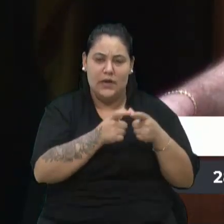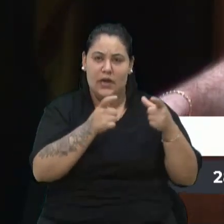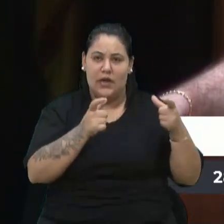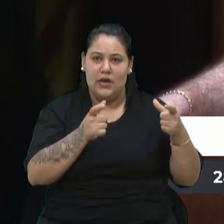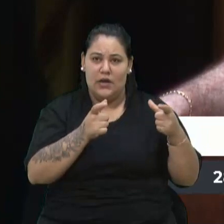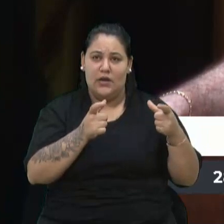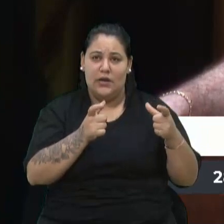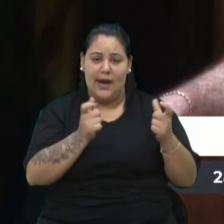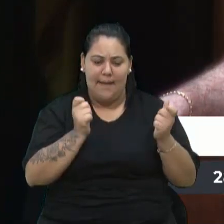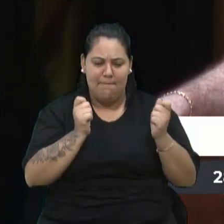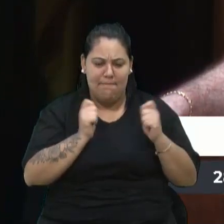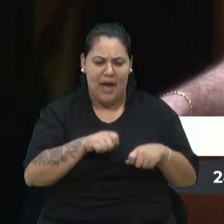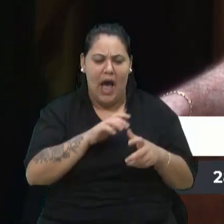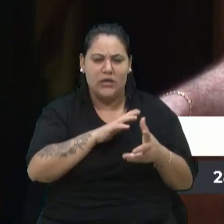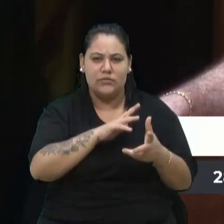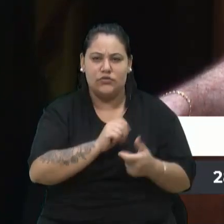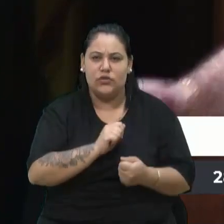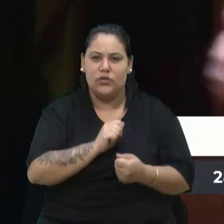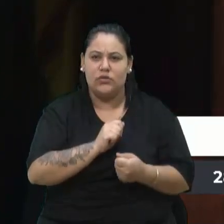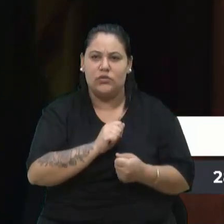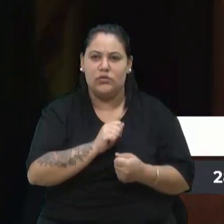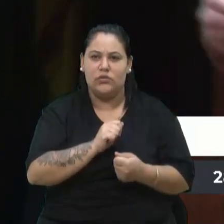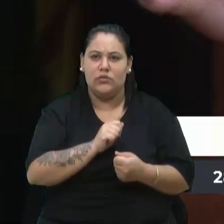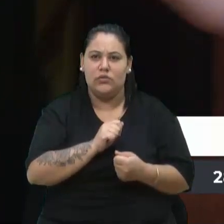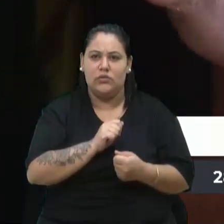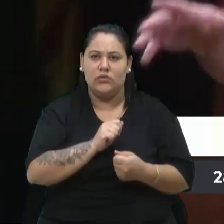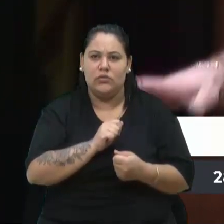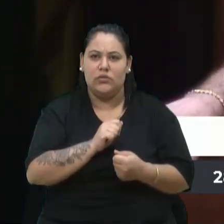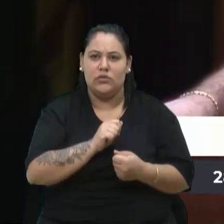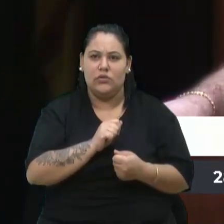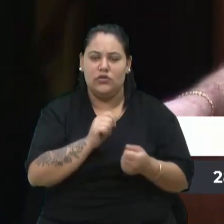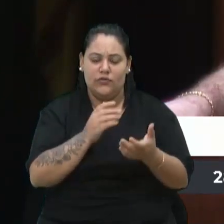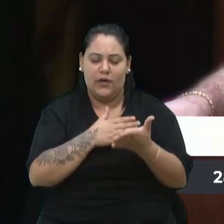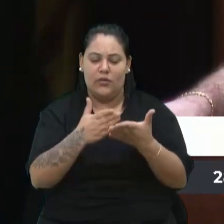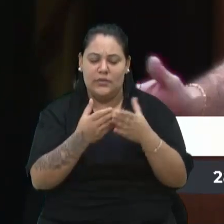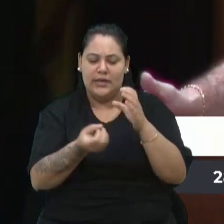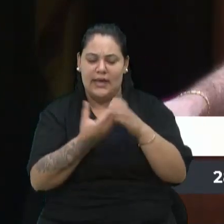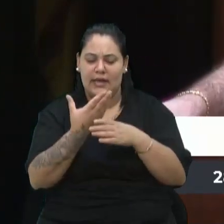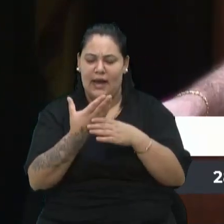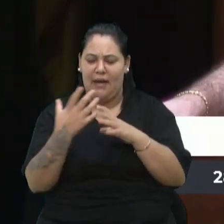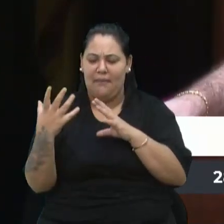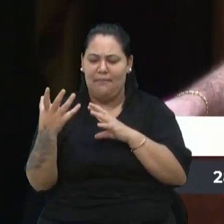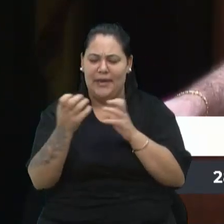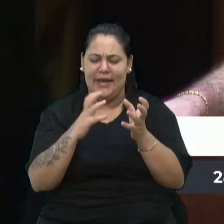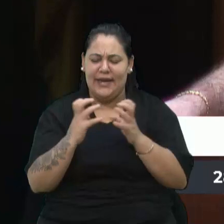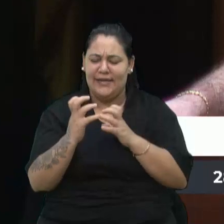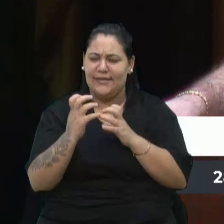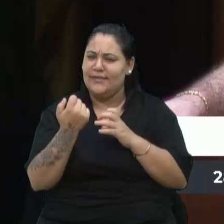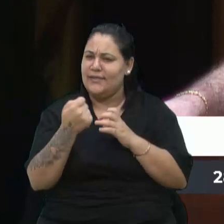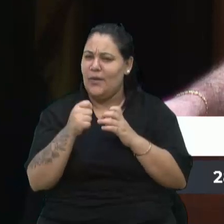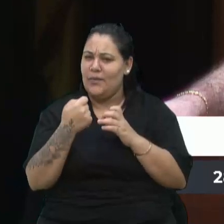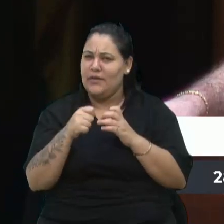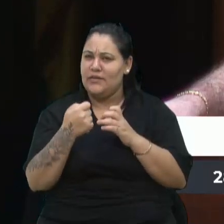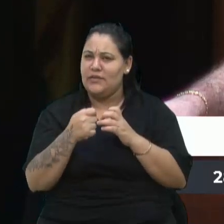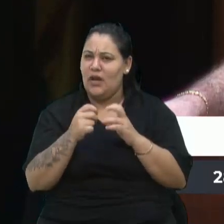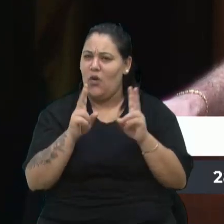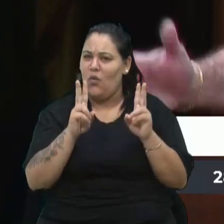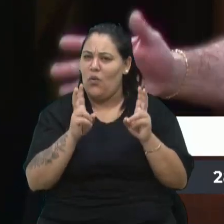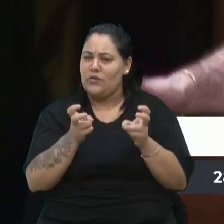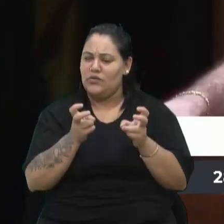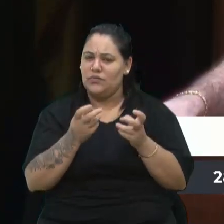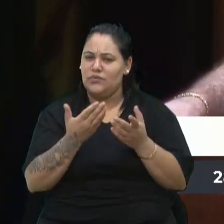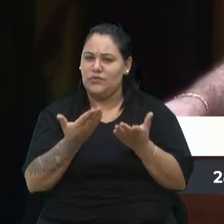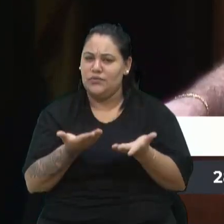maiores potências mundiais, e a gente vai começar a criar atrito desnecessário com um assunto que acaba